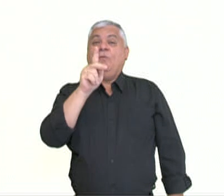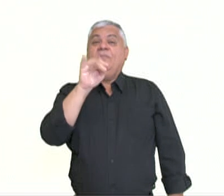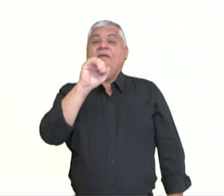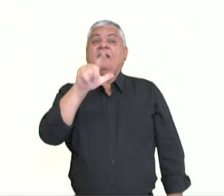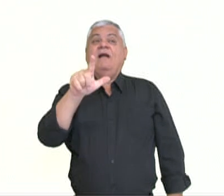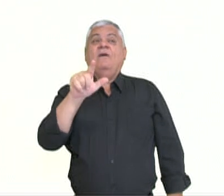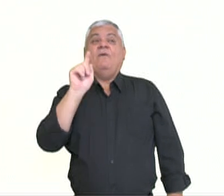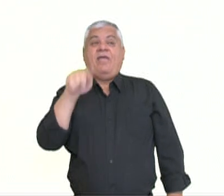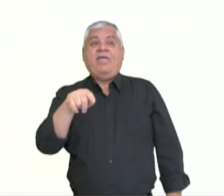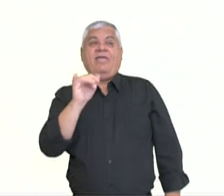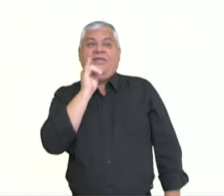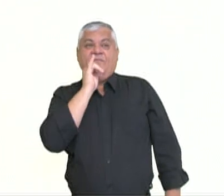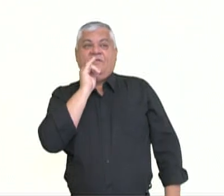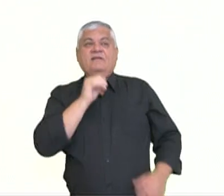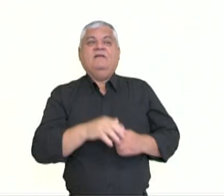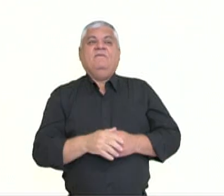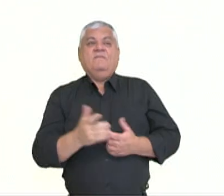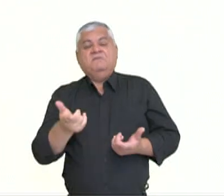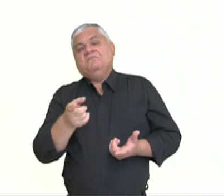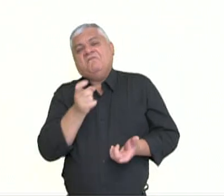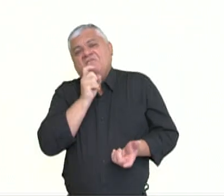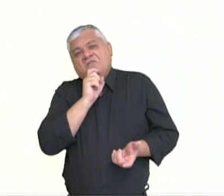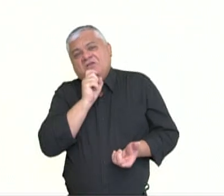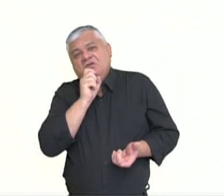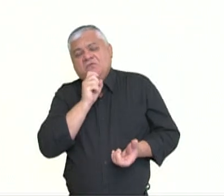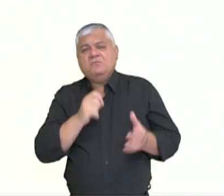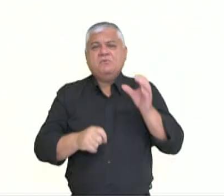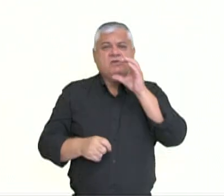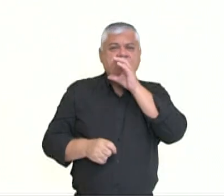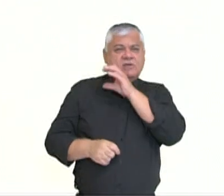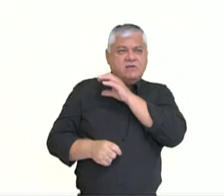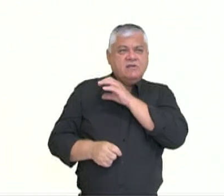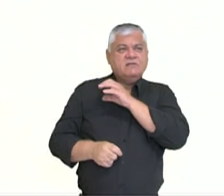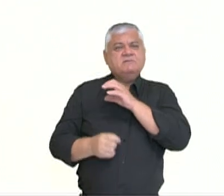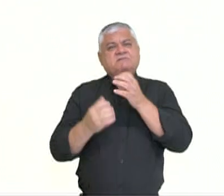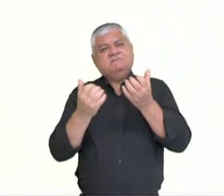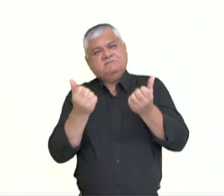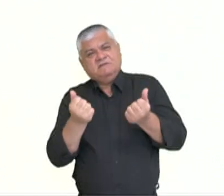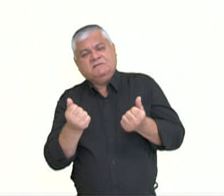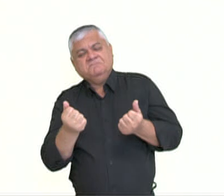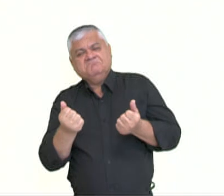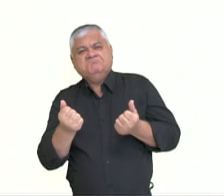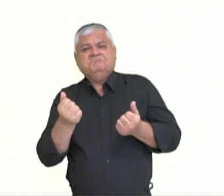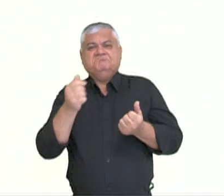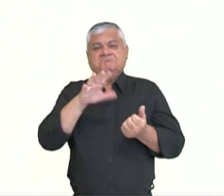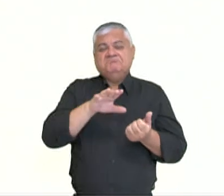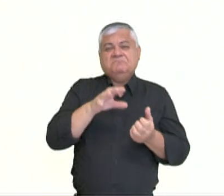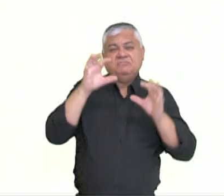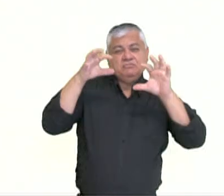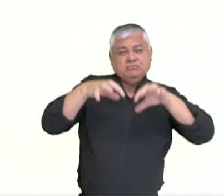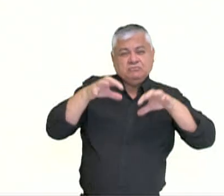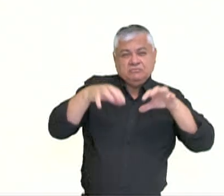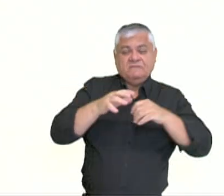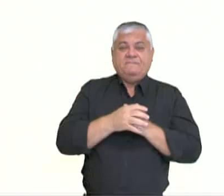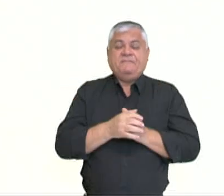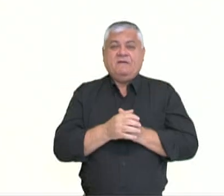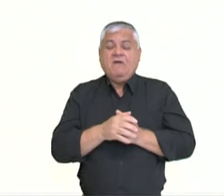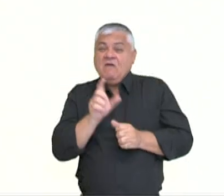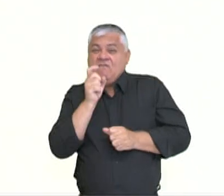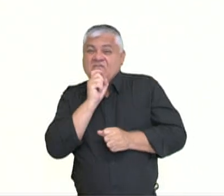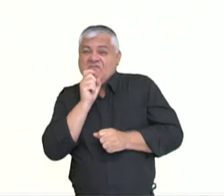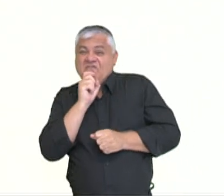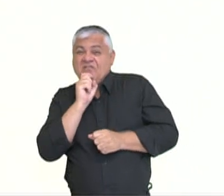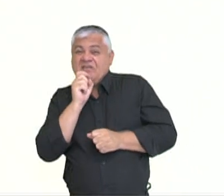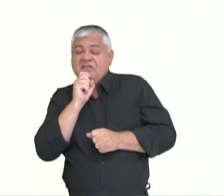né? Uma que seria uma fria e seca no inverno e outra quente e chuvosa no verão. Então, eu vou